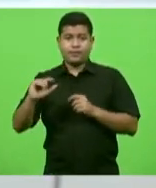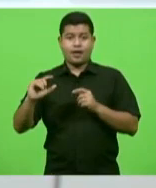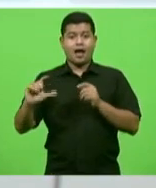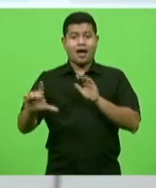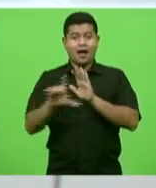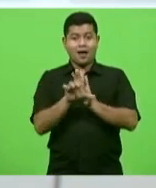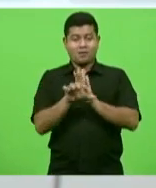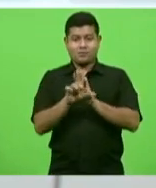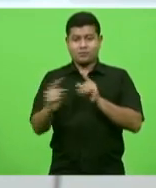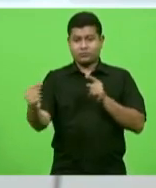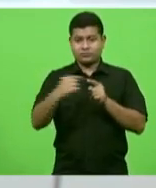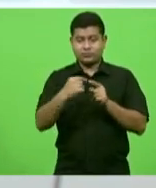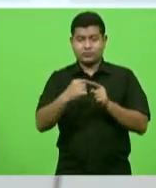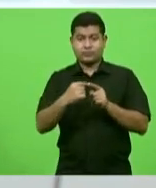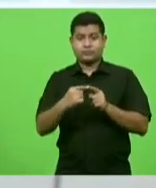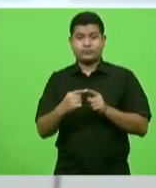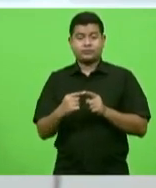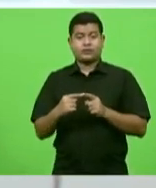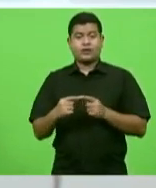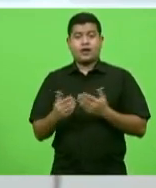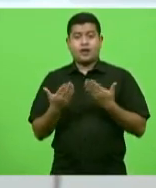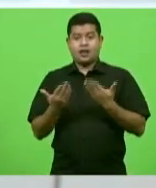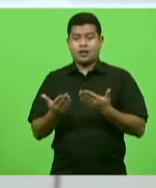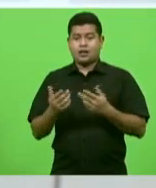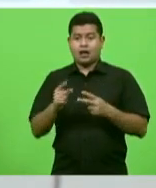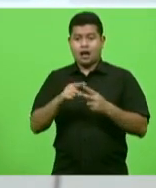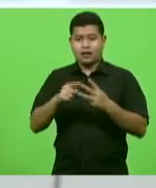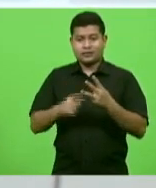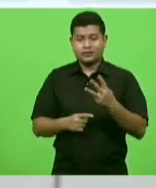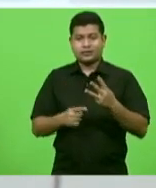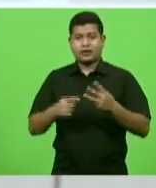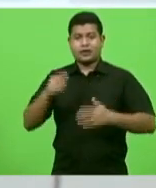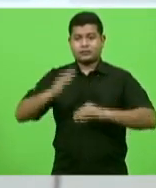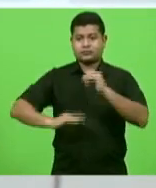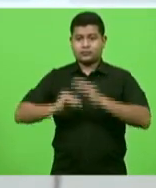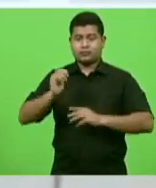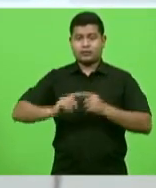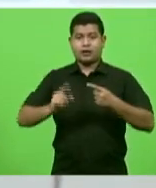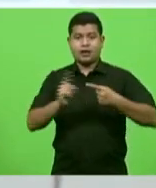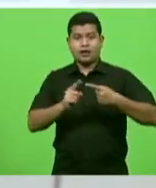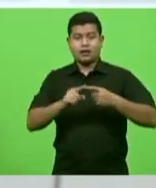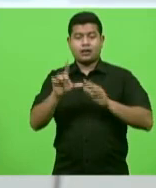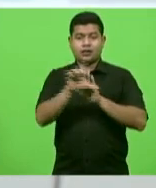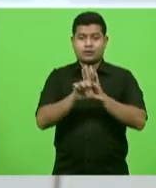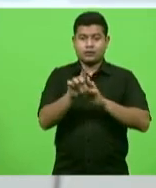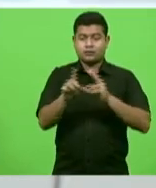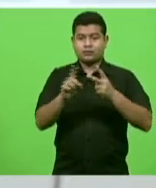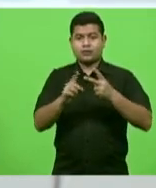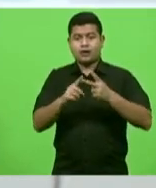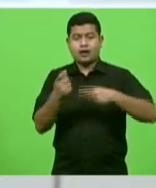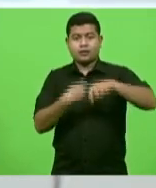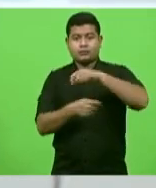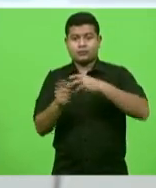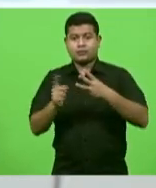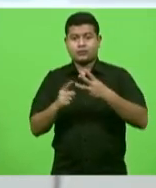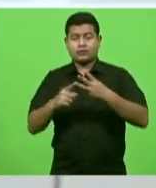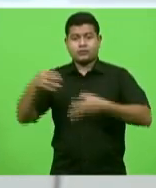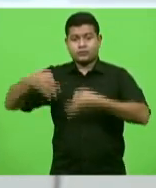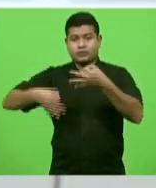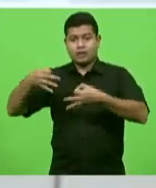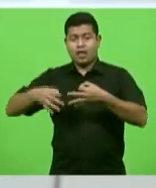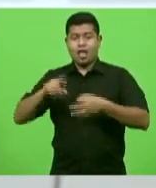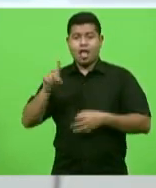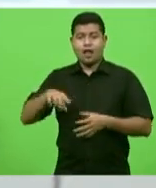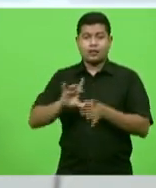funções Legislativa administrativa Oi e a judicial é no entanto livre e